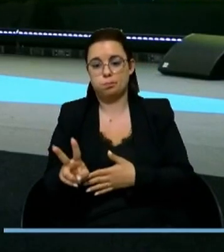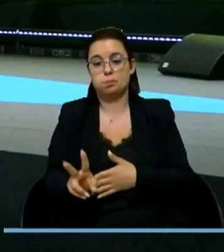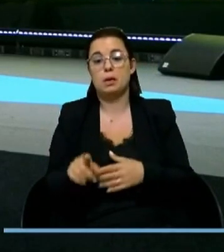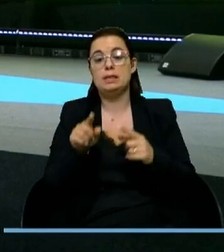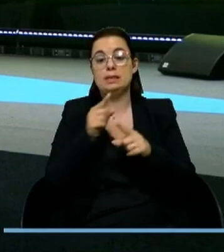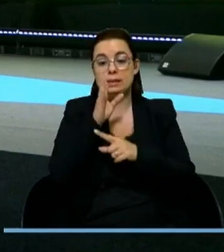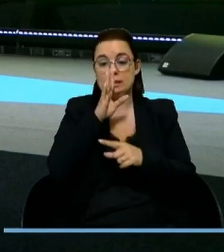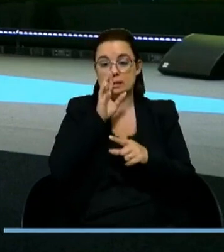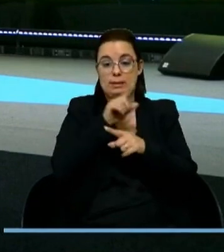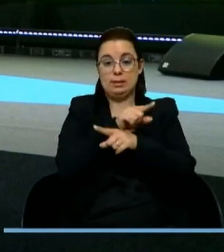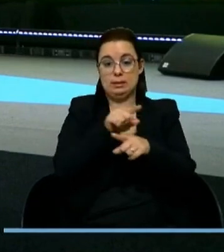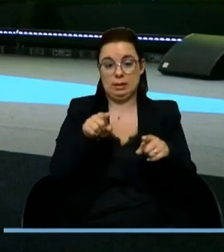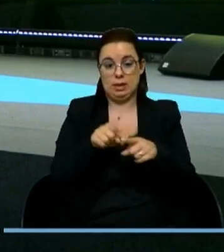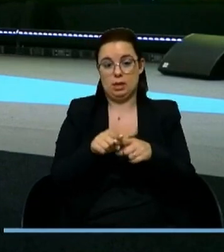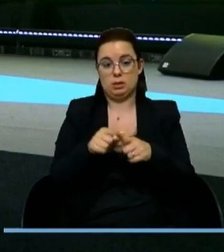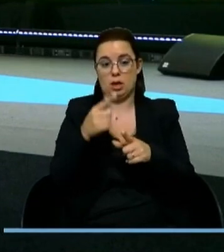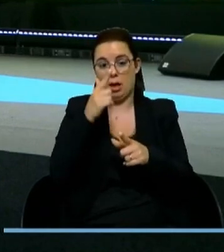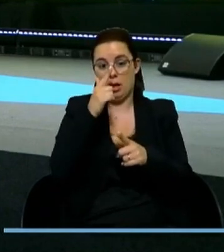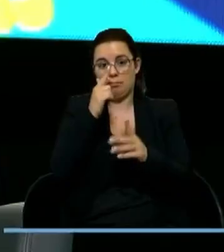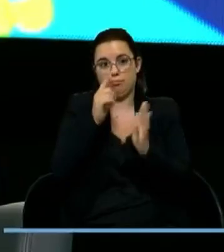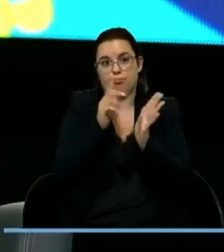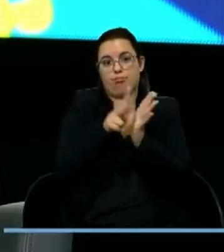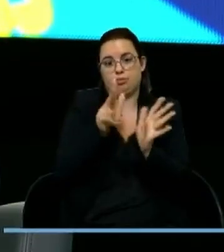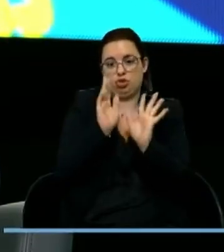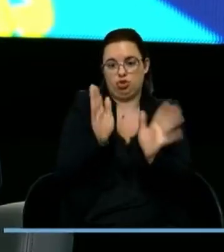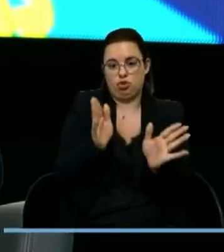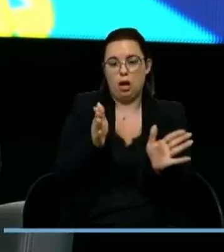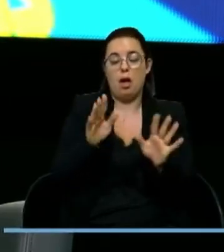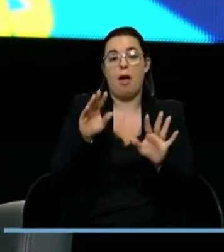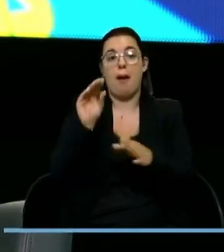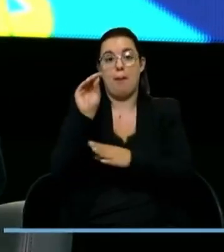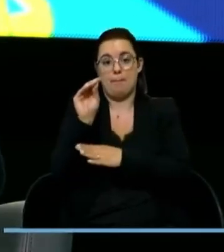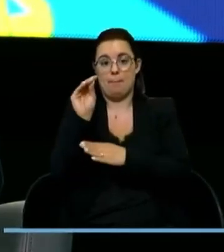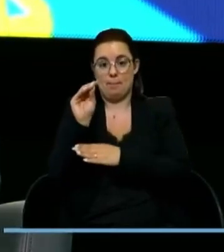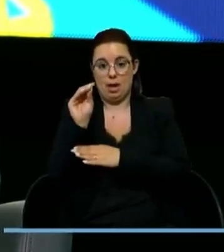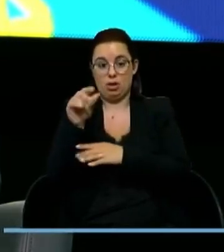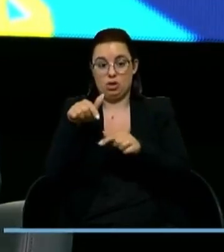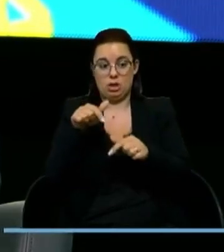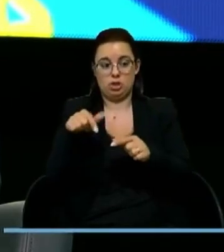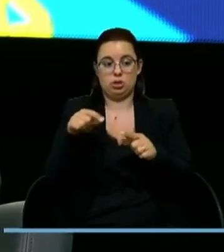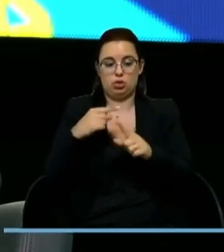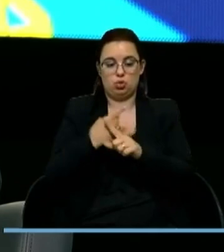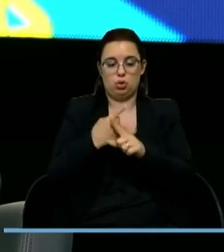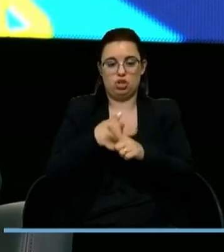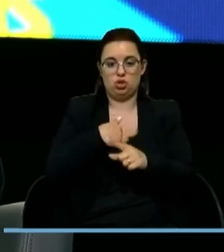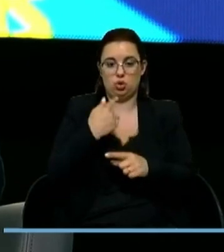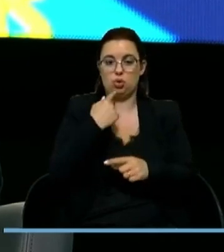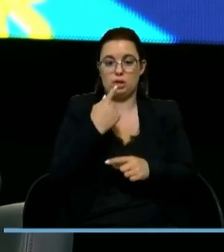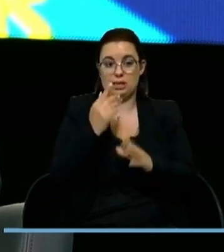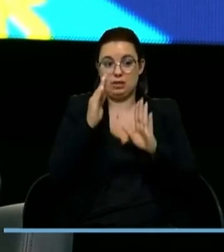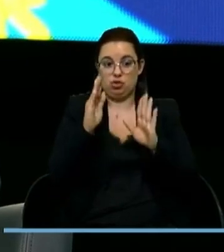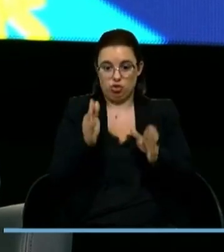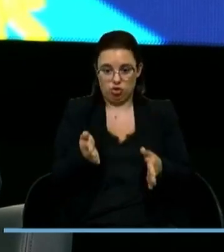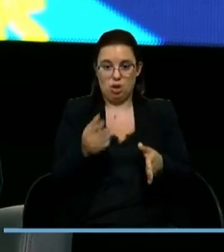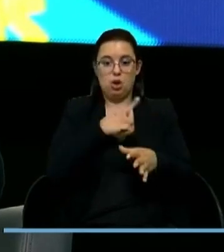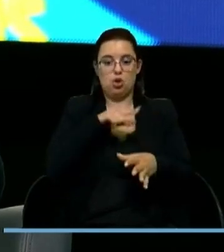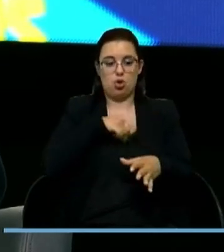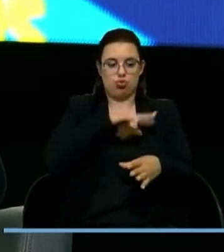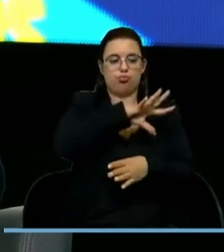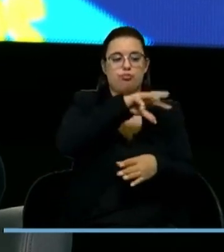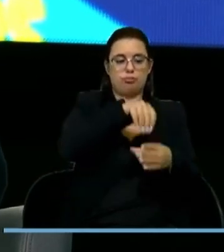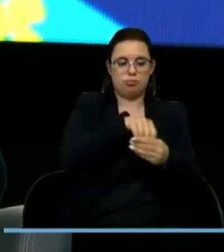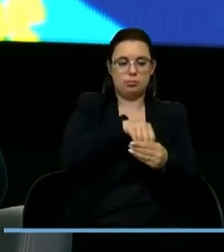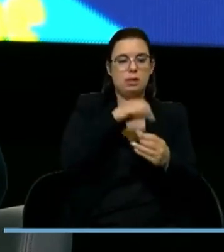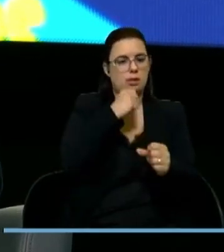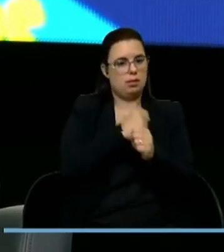estas plataformas estejam licenciadas. Portanto, a banca, em princípio, neste tipo de iniciativas em que nós estamos envolvidos, tem